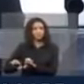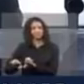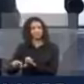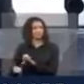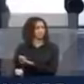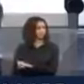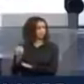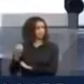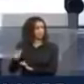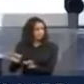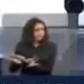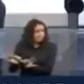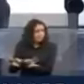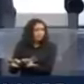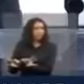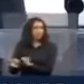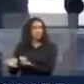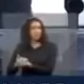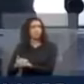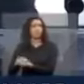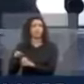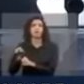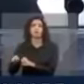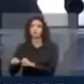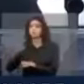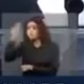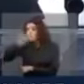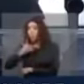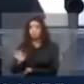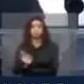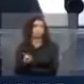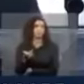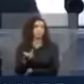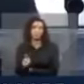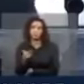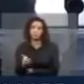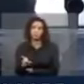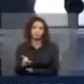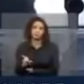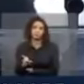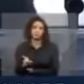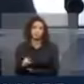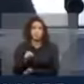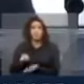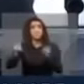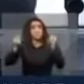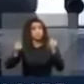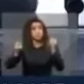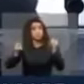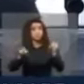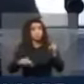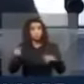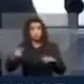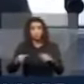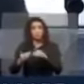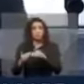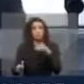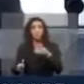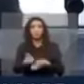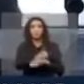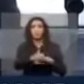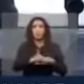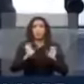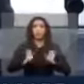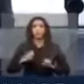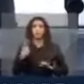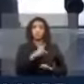do abortamento não são passíveis de comprovação e o tema em debate está em discordância com a moral e a ética do